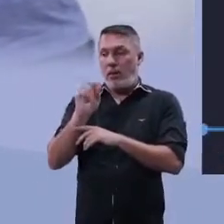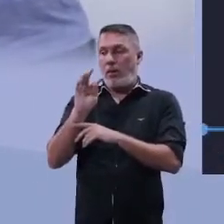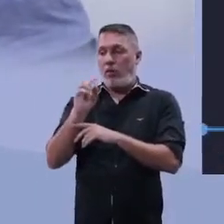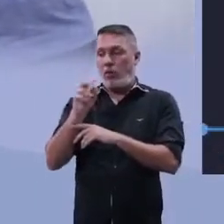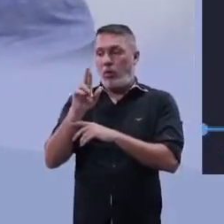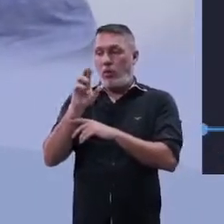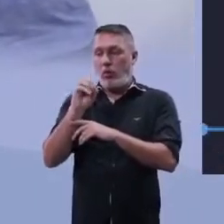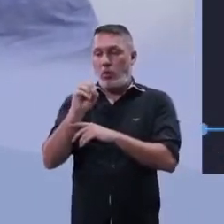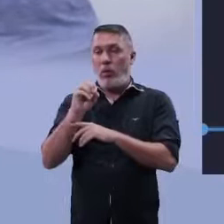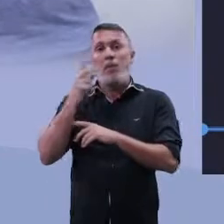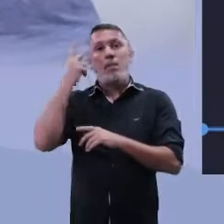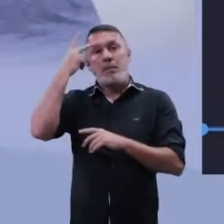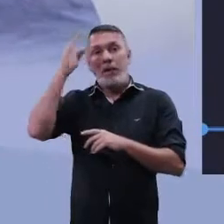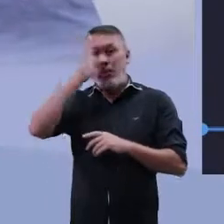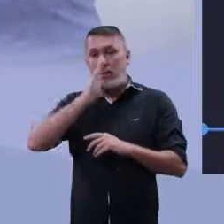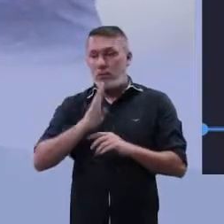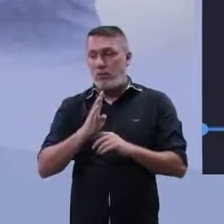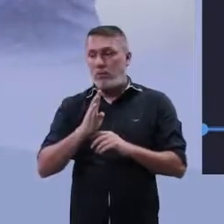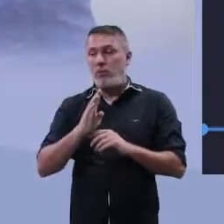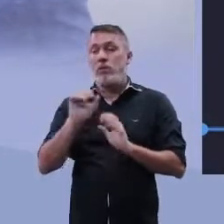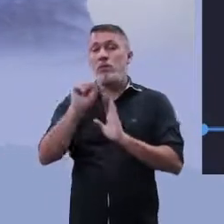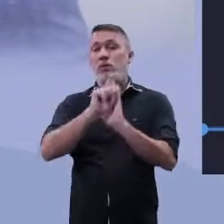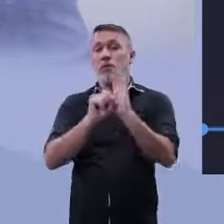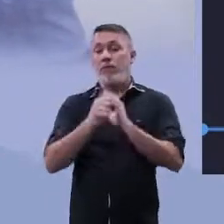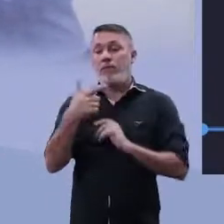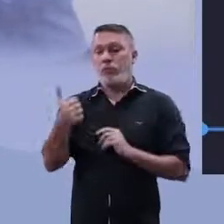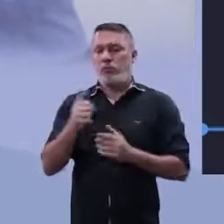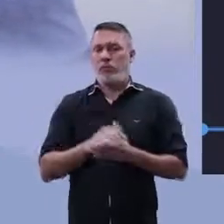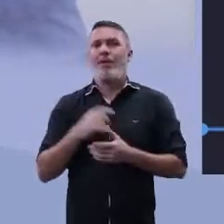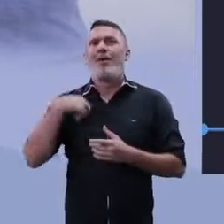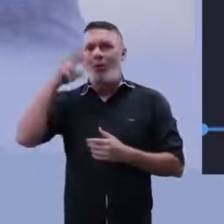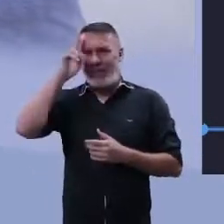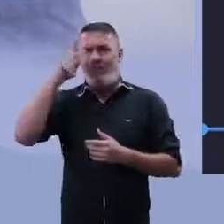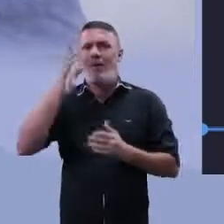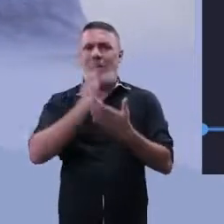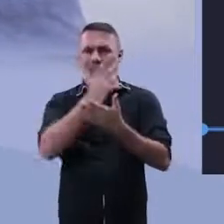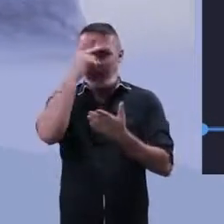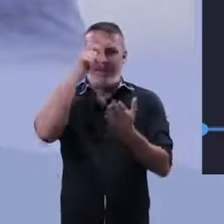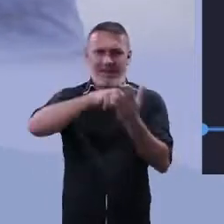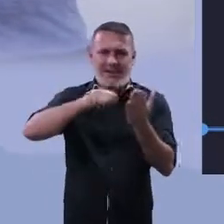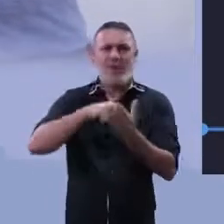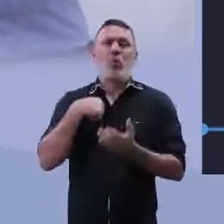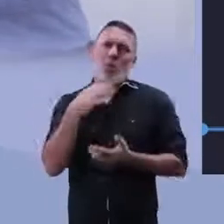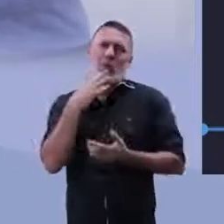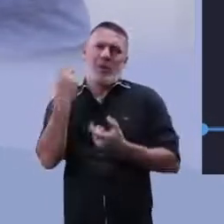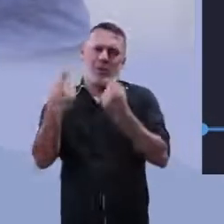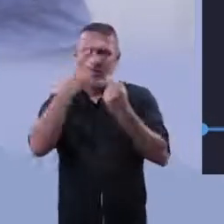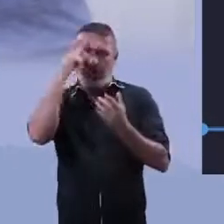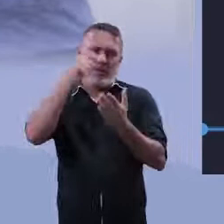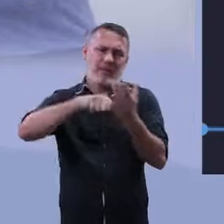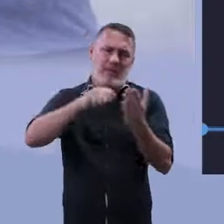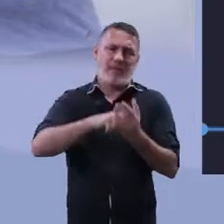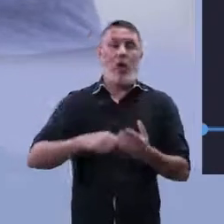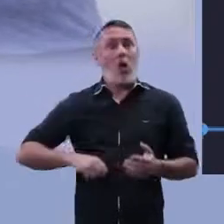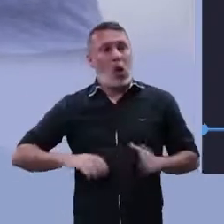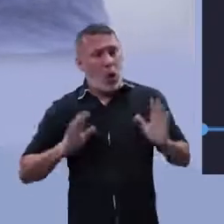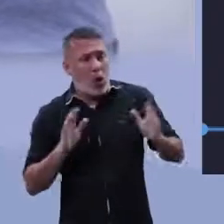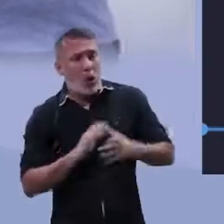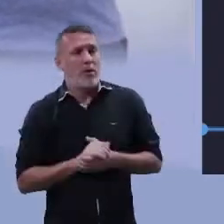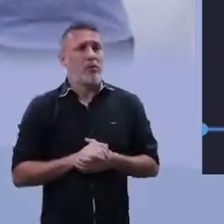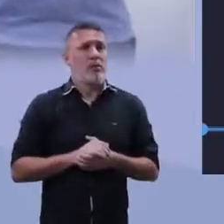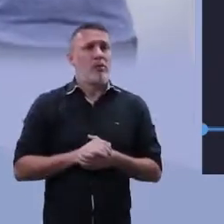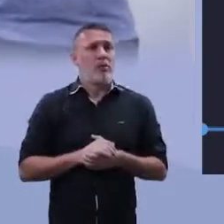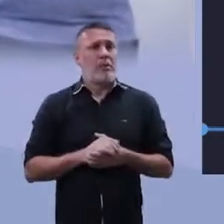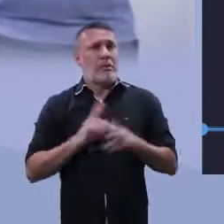no século XXI. Sabe o que as pessoas começaram a escrever? Eu lembro de alguns amigos. Nessa época